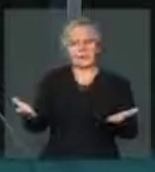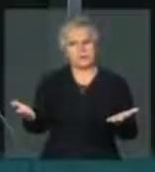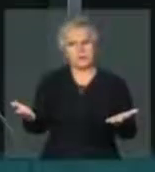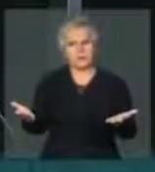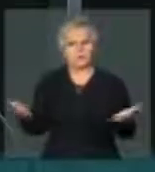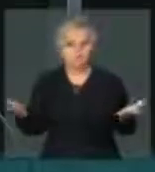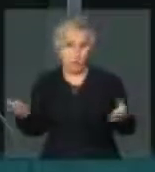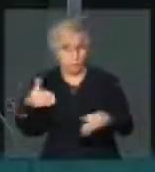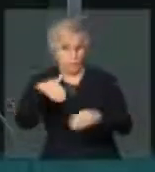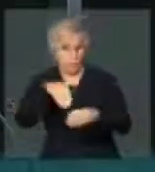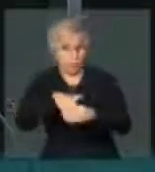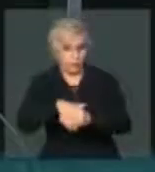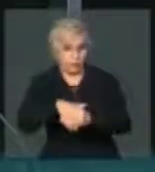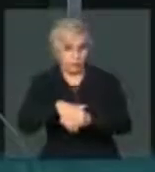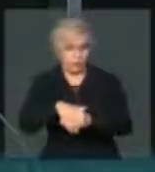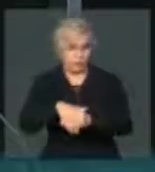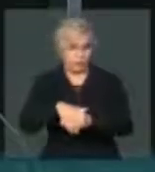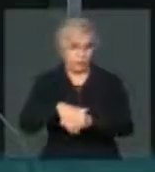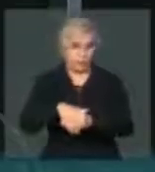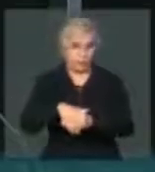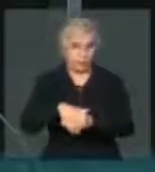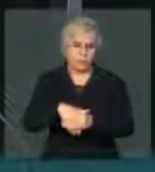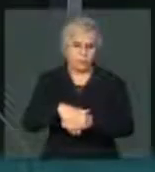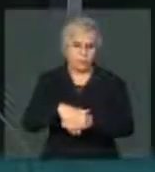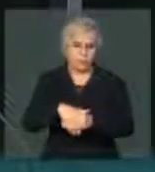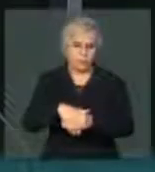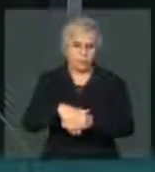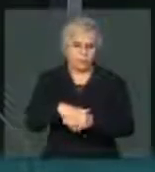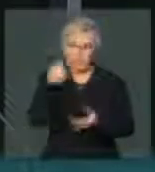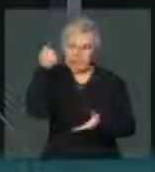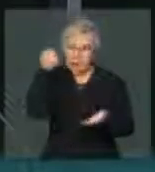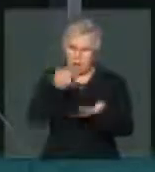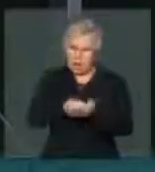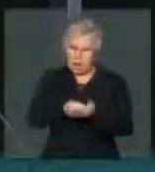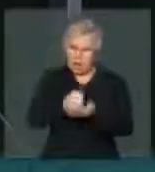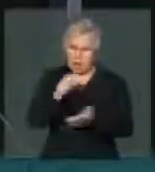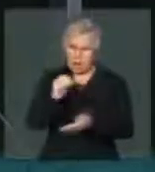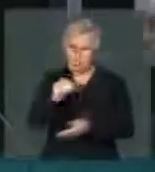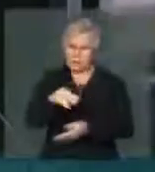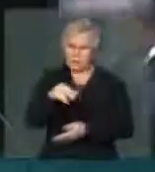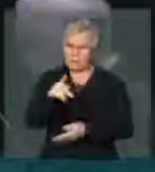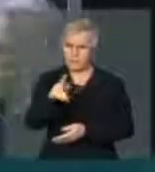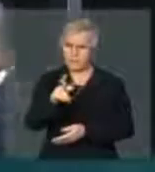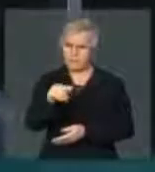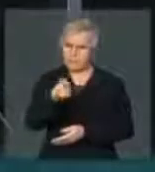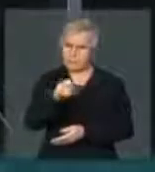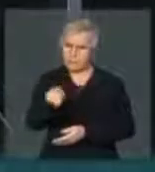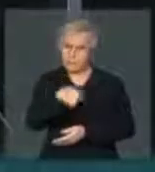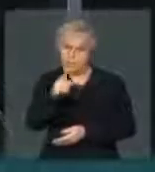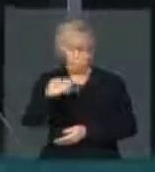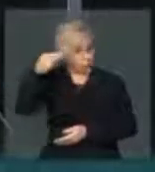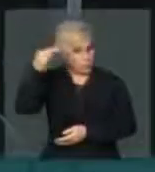que, repito, ele não é compulsório de maneira absoluta,